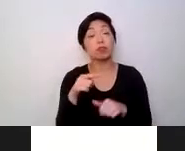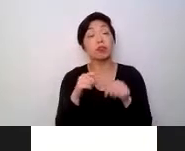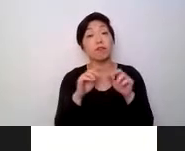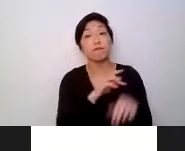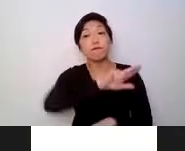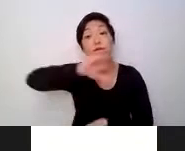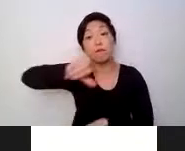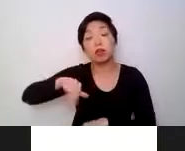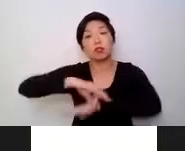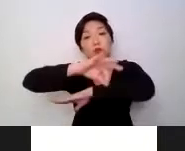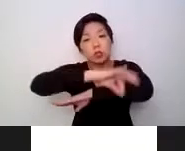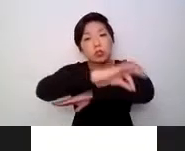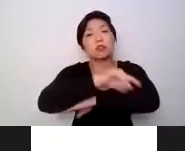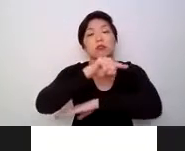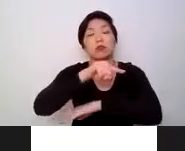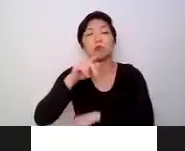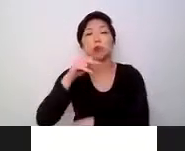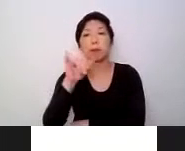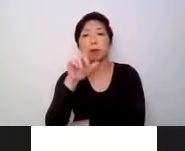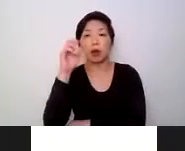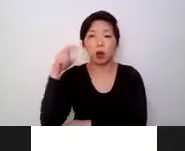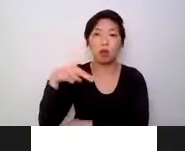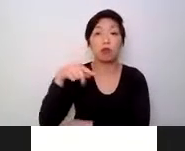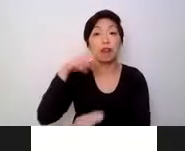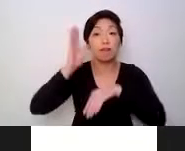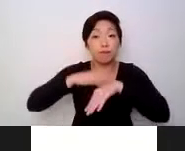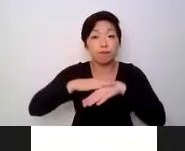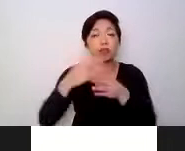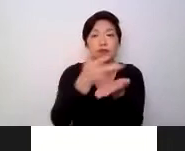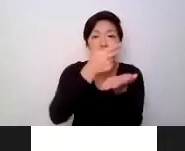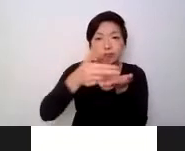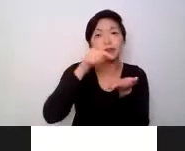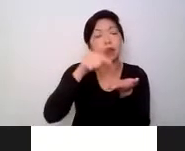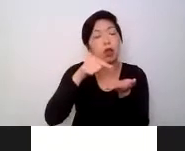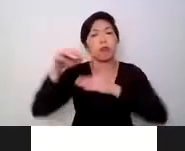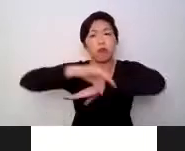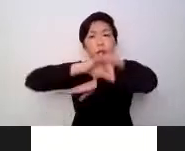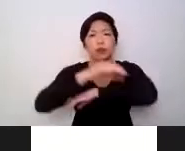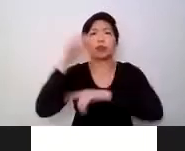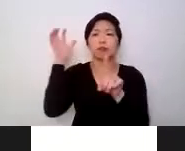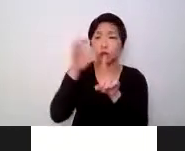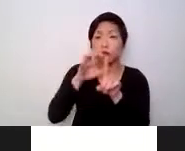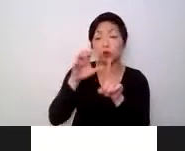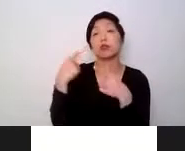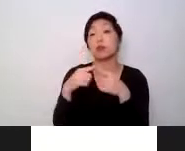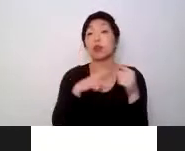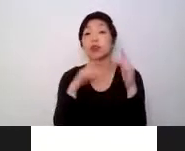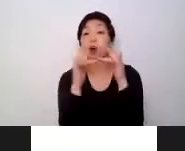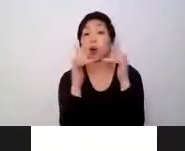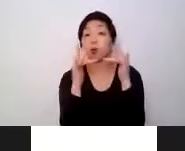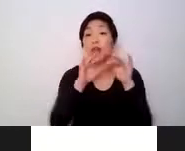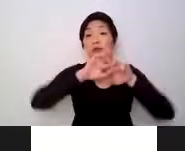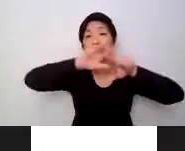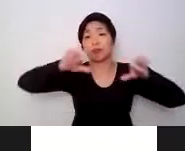nessa região da República. Então, a gente vê como o Jacques Pilon foi um arquiteto influente, né, ele tinha vários contatos, por assim